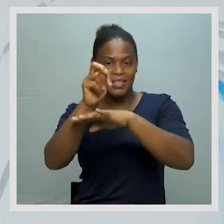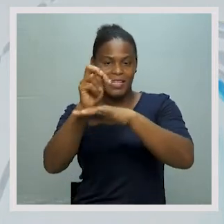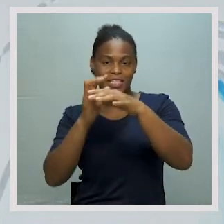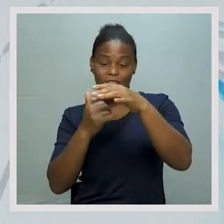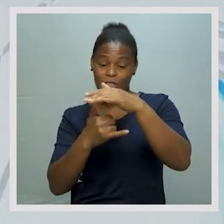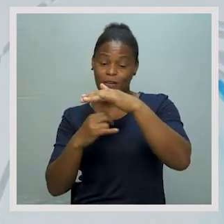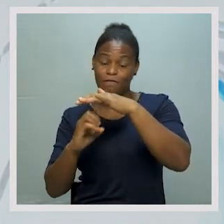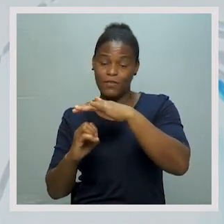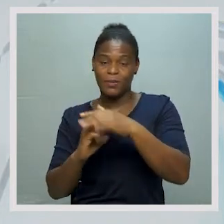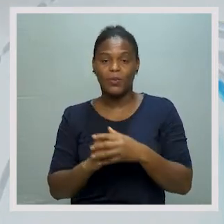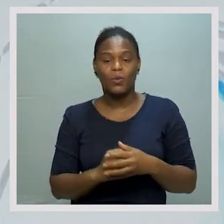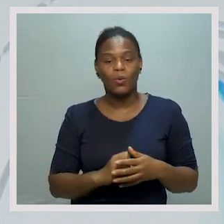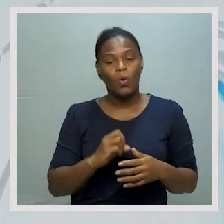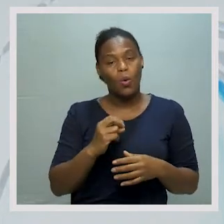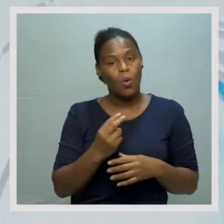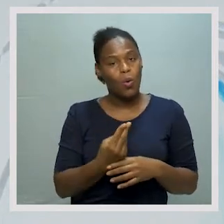sobre 20 ou